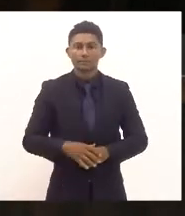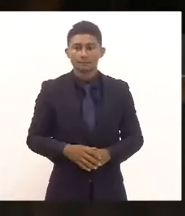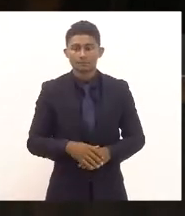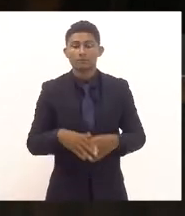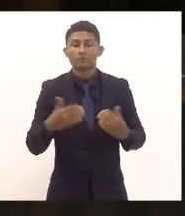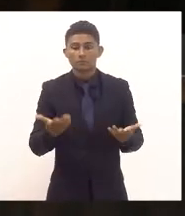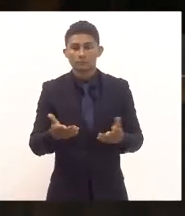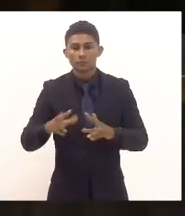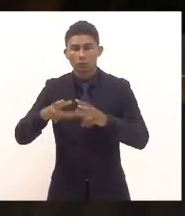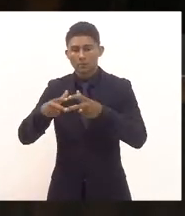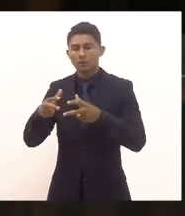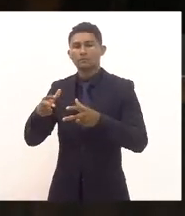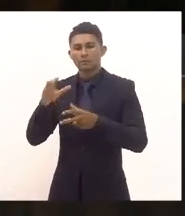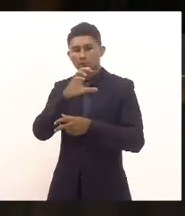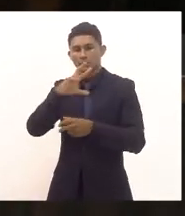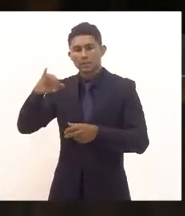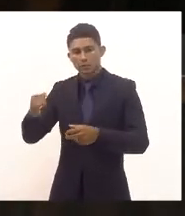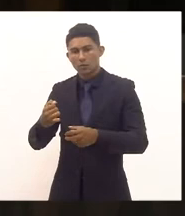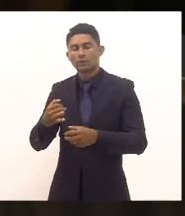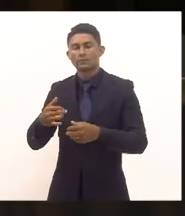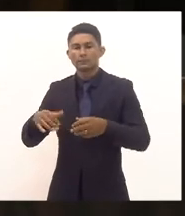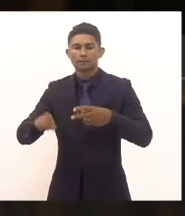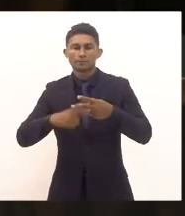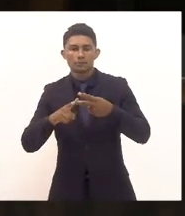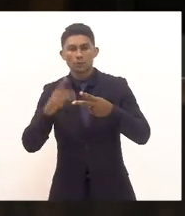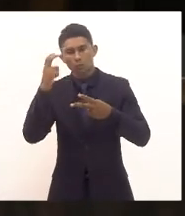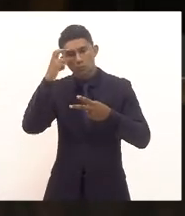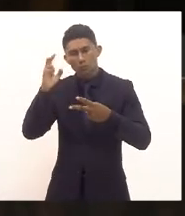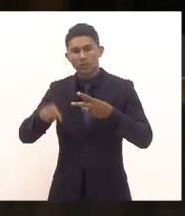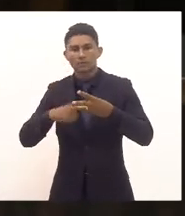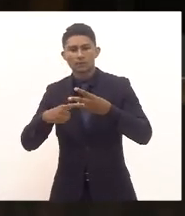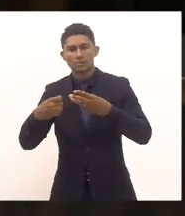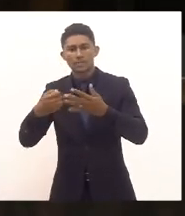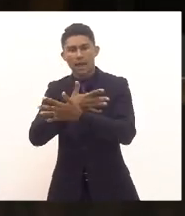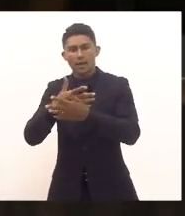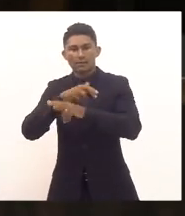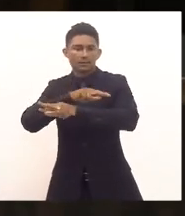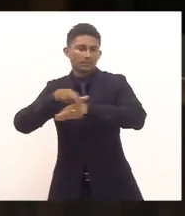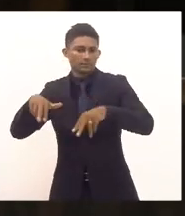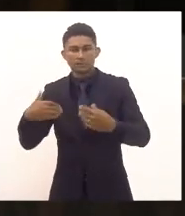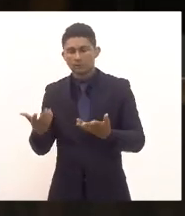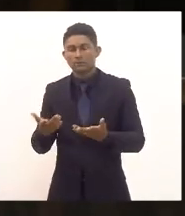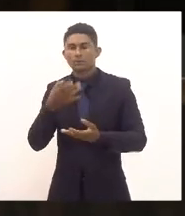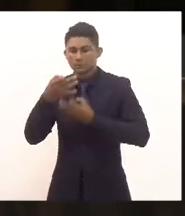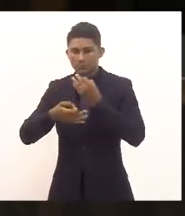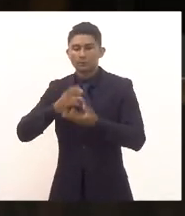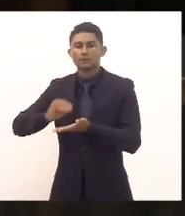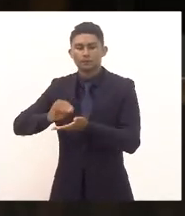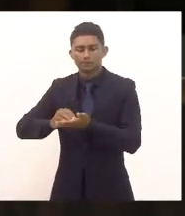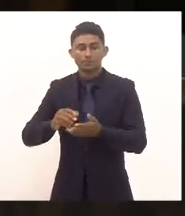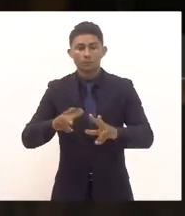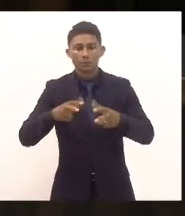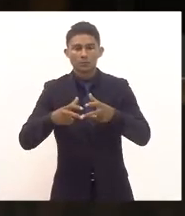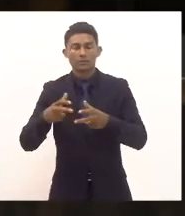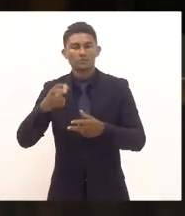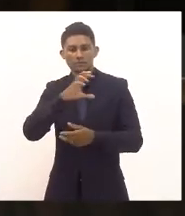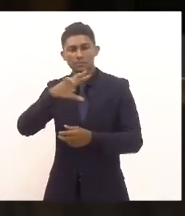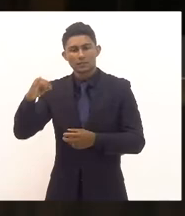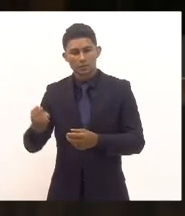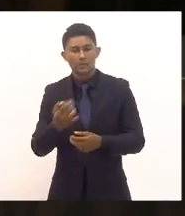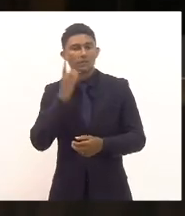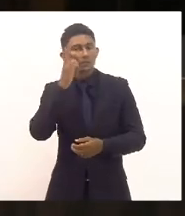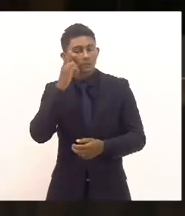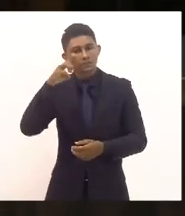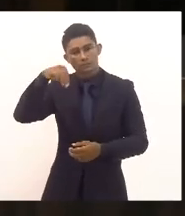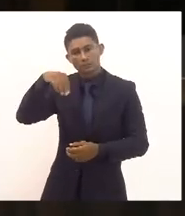pareceres das comissões de condição de Justiça de cultura e assuntos municipais envolvimento Regional ou emite parecer pela comissão de coração Justiça do estado